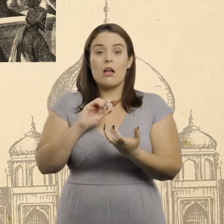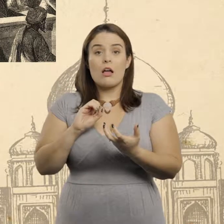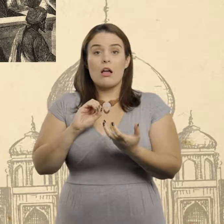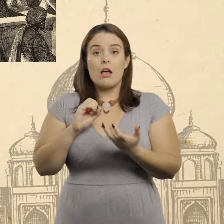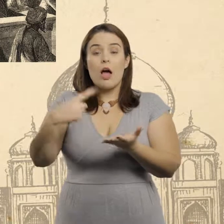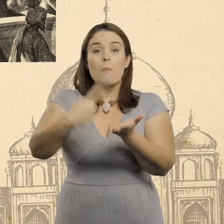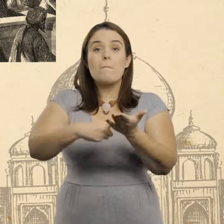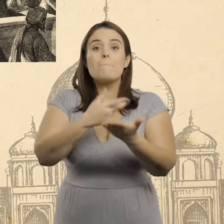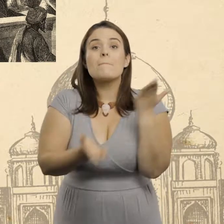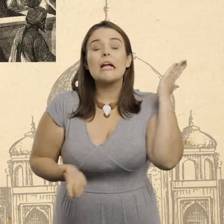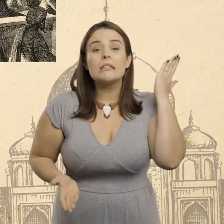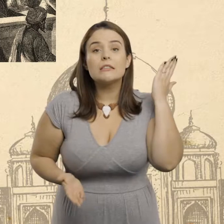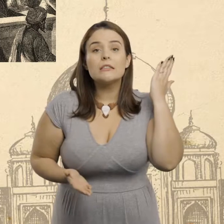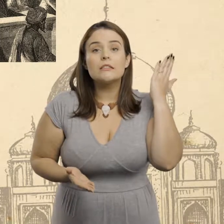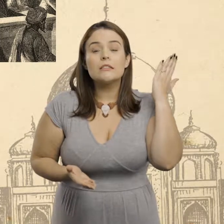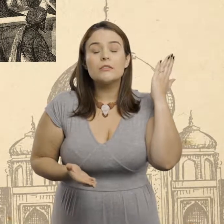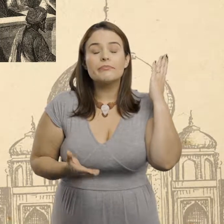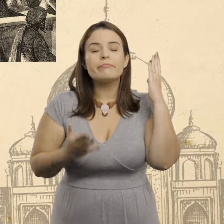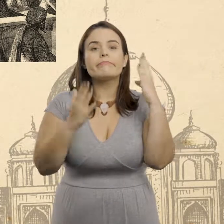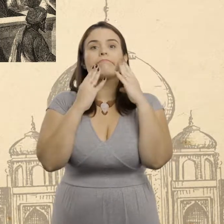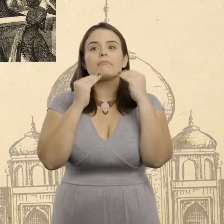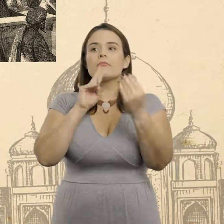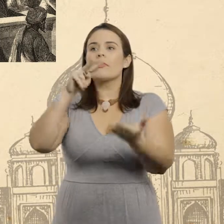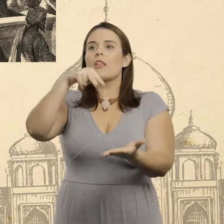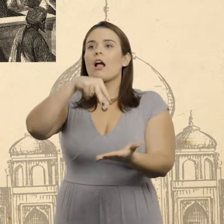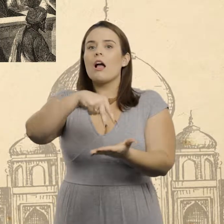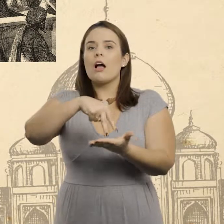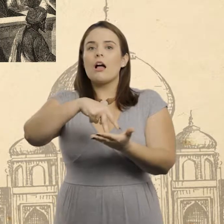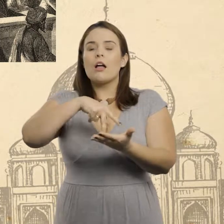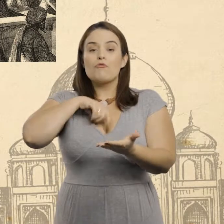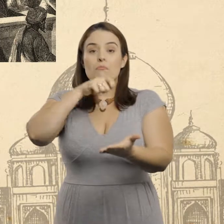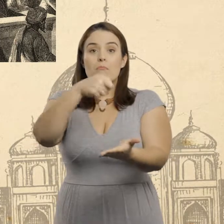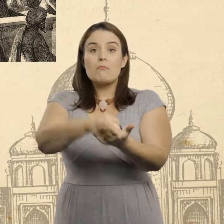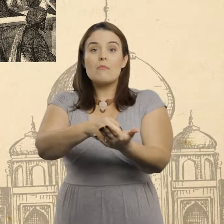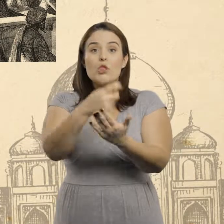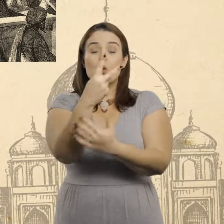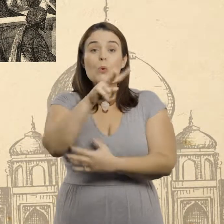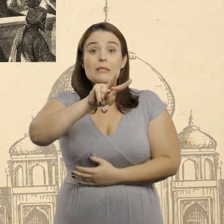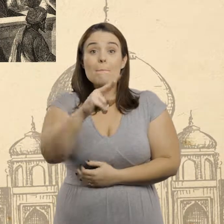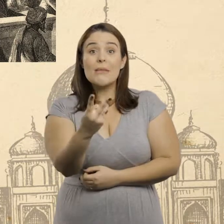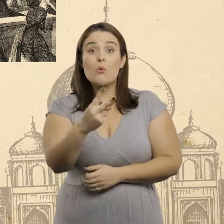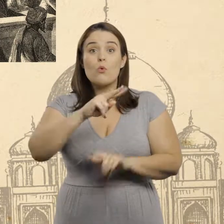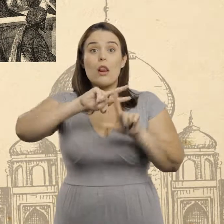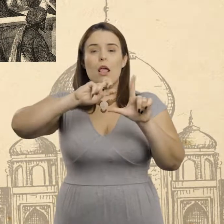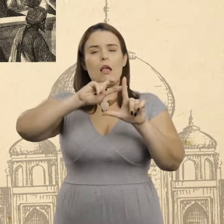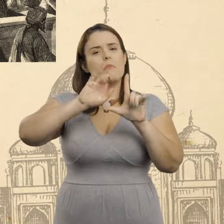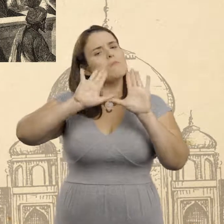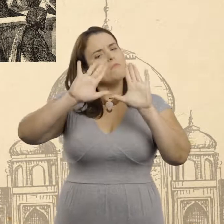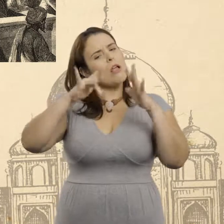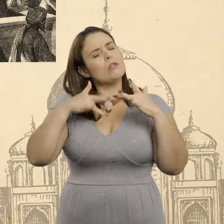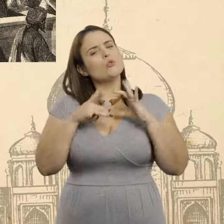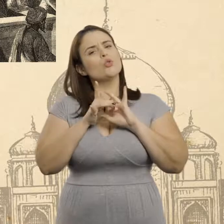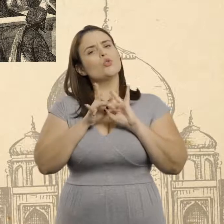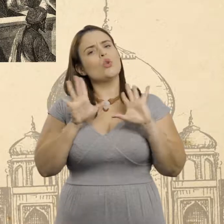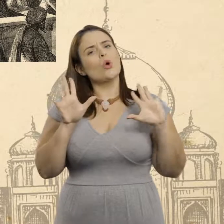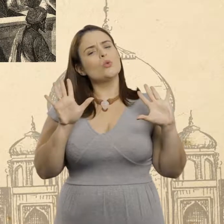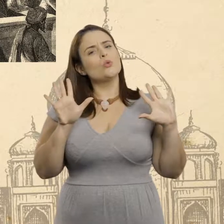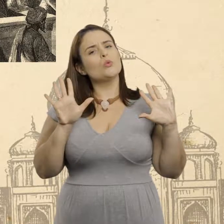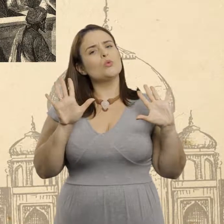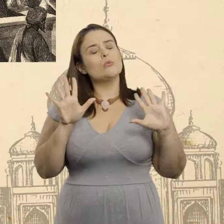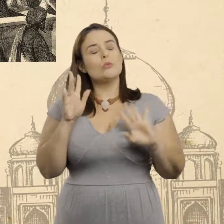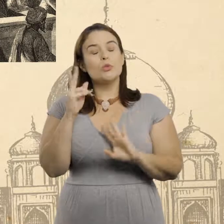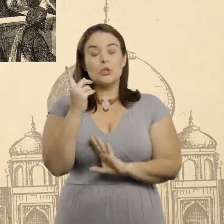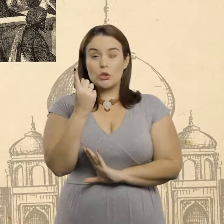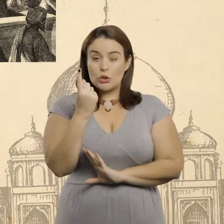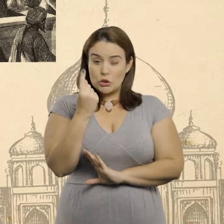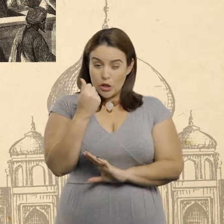a aposta. O Sr. Fogg se levantou e disse que pagaria a fiança de 2.000 libras para que eles ficassem